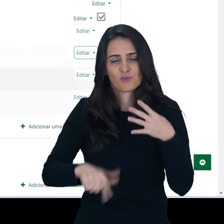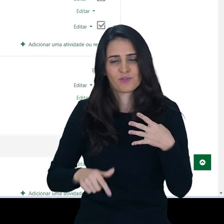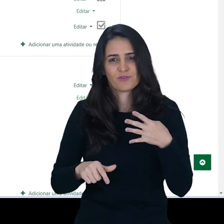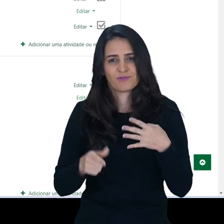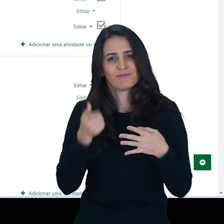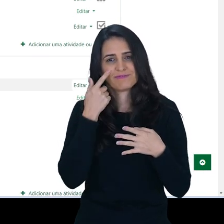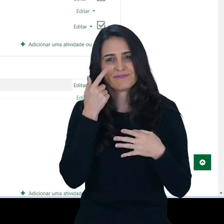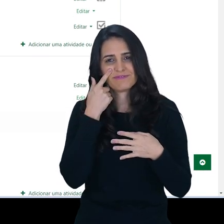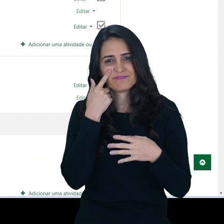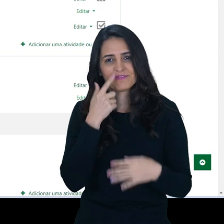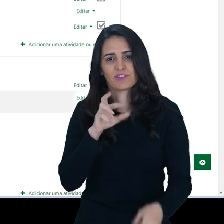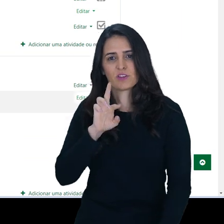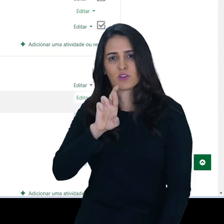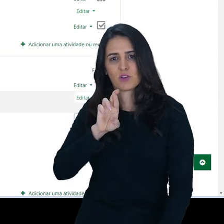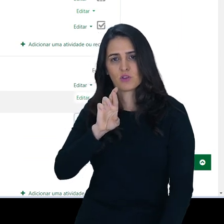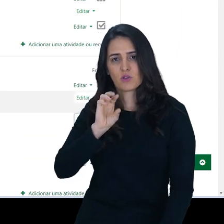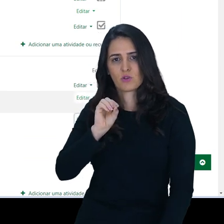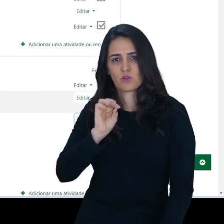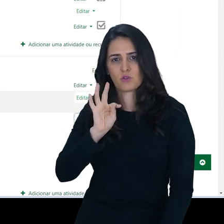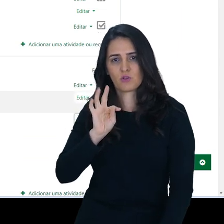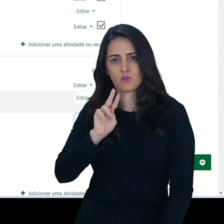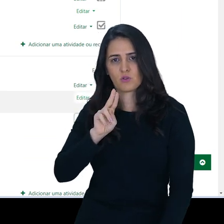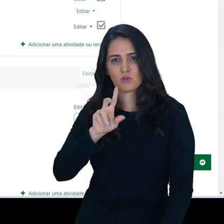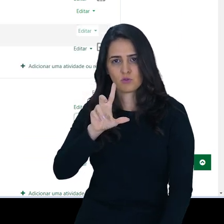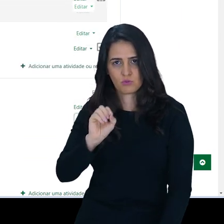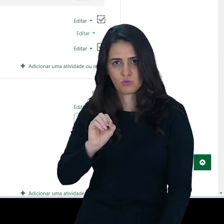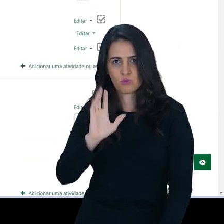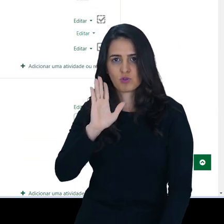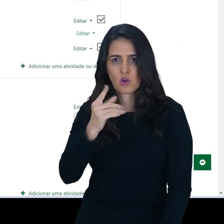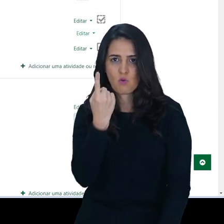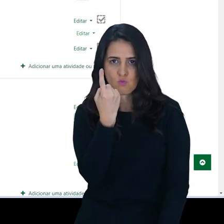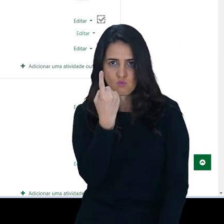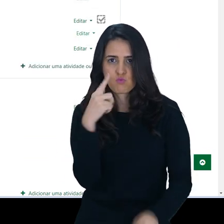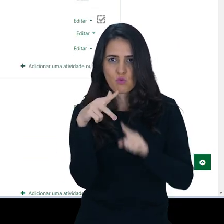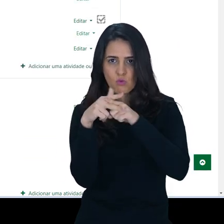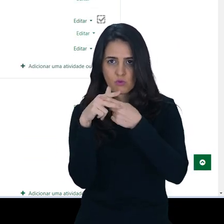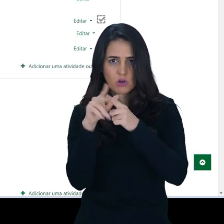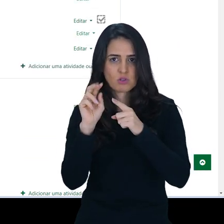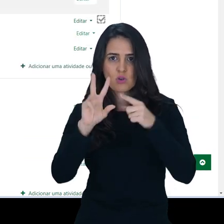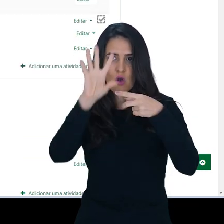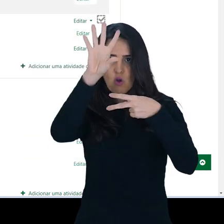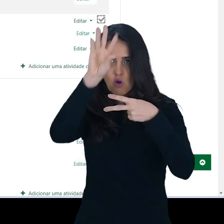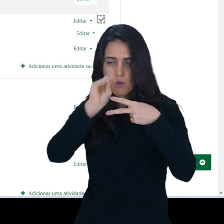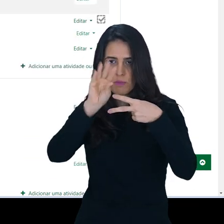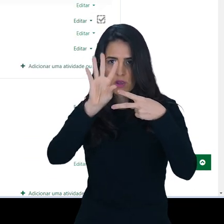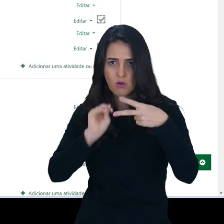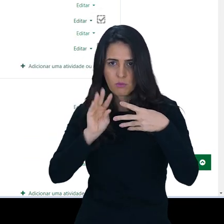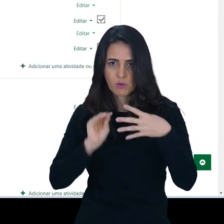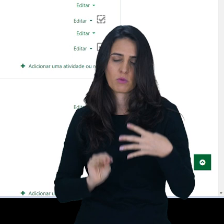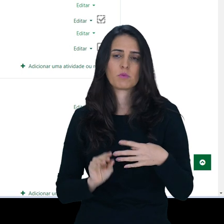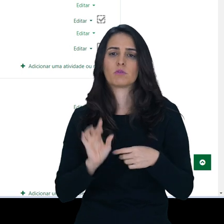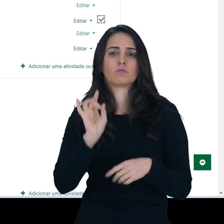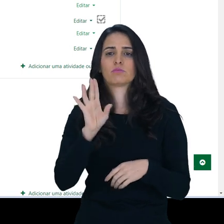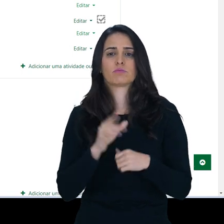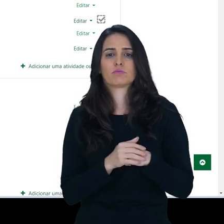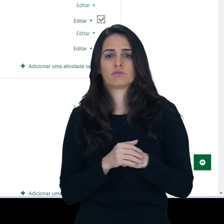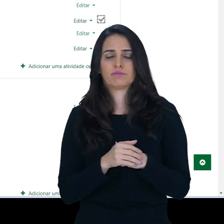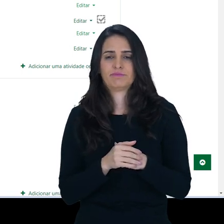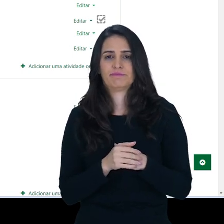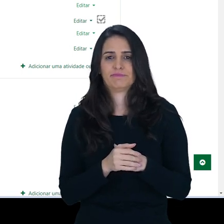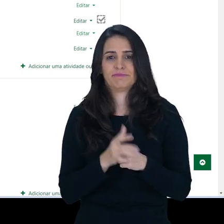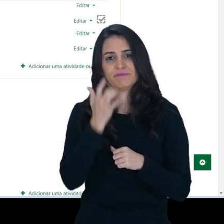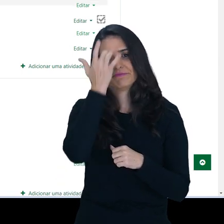do rótulo. Então, por exemplo, eu já tinha configurado um rótulo e eu só dupliquei. Então aqui eu quero colocar, eu quero